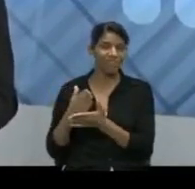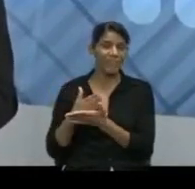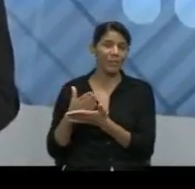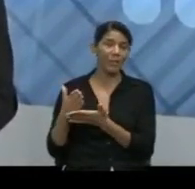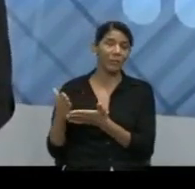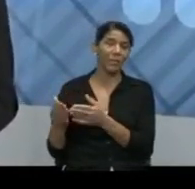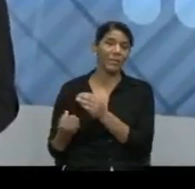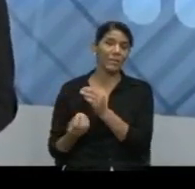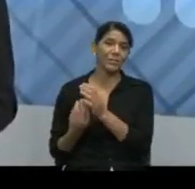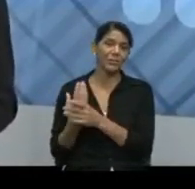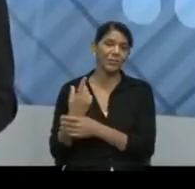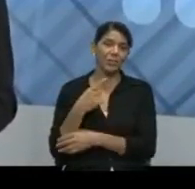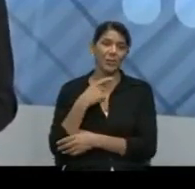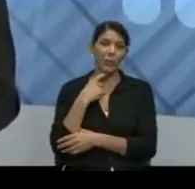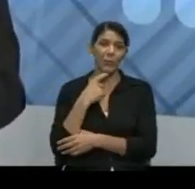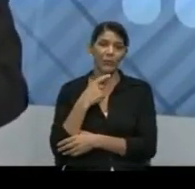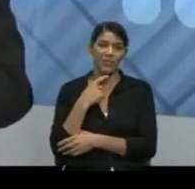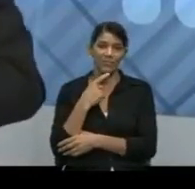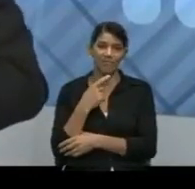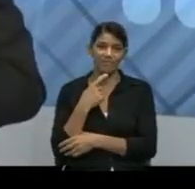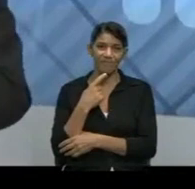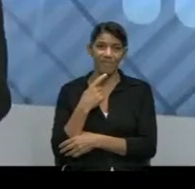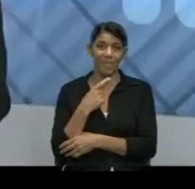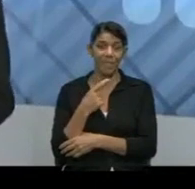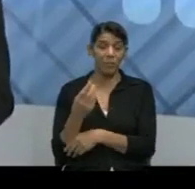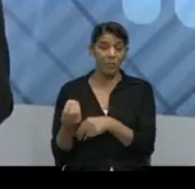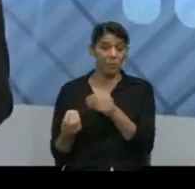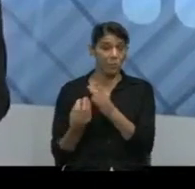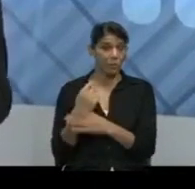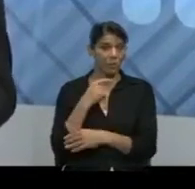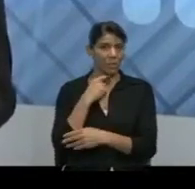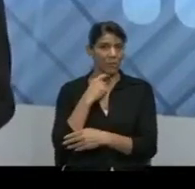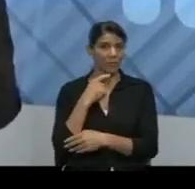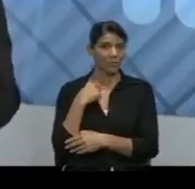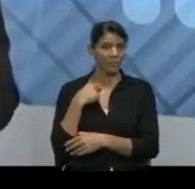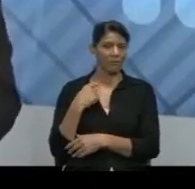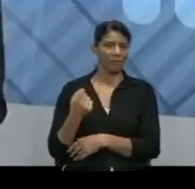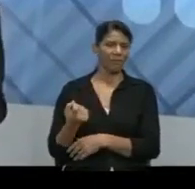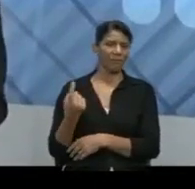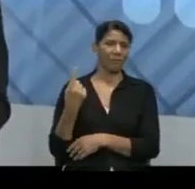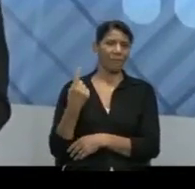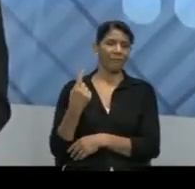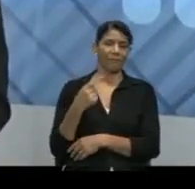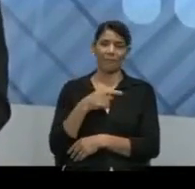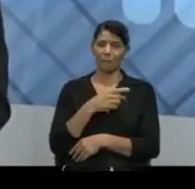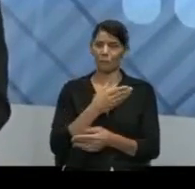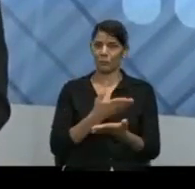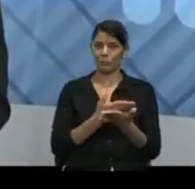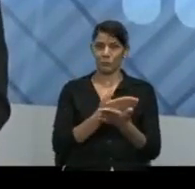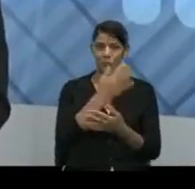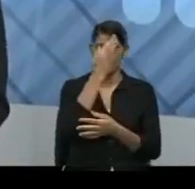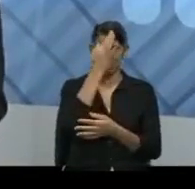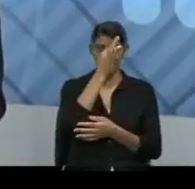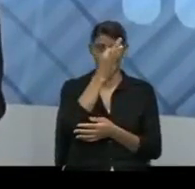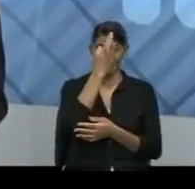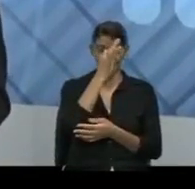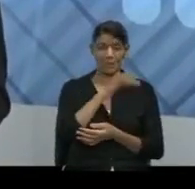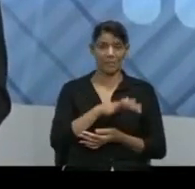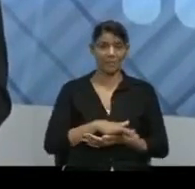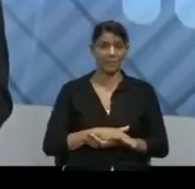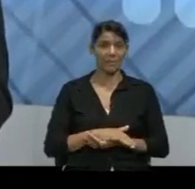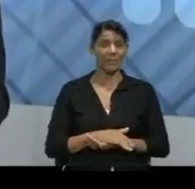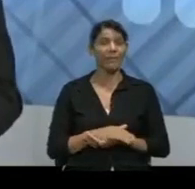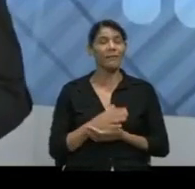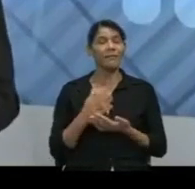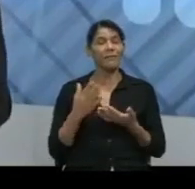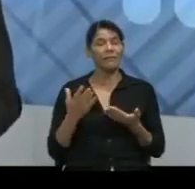surgir as dúvidas. E quando surgem as dúvidas, aí você fala, poxa, isso aqui eu não vi na teoria. Né?